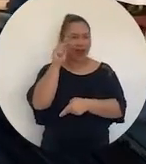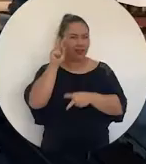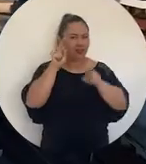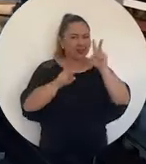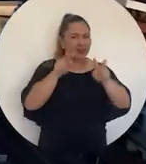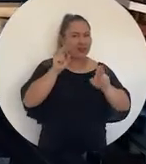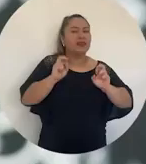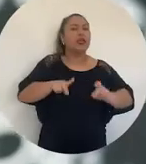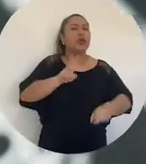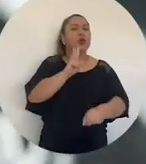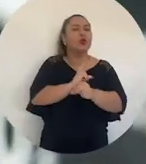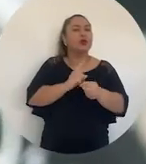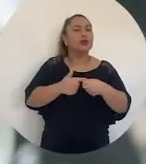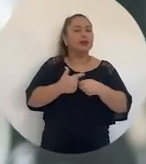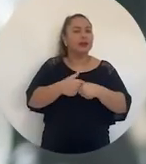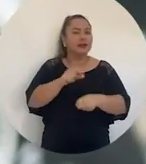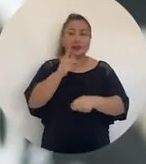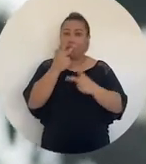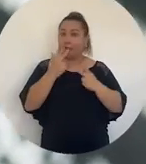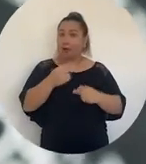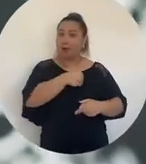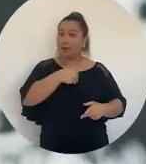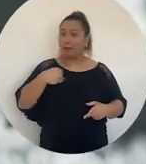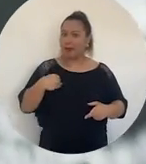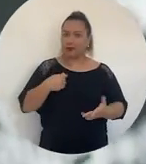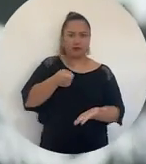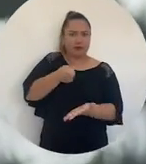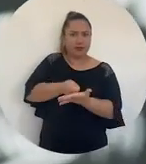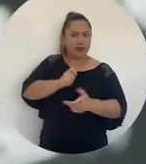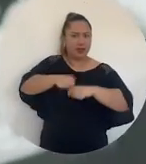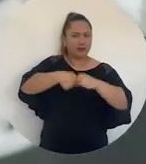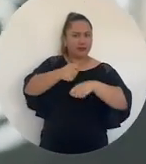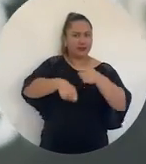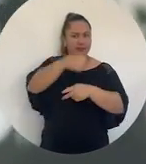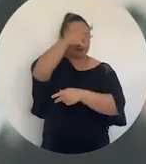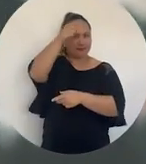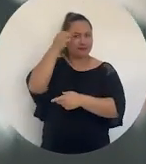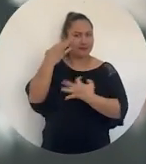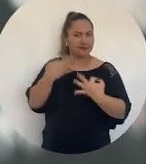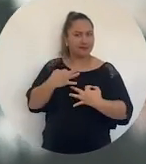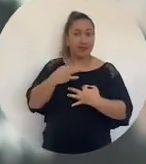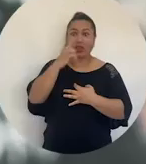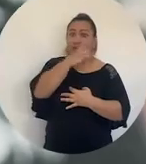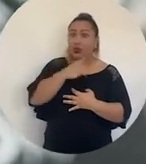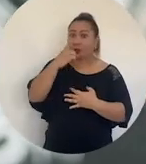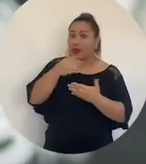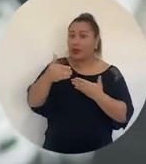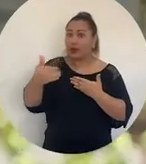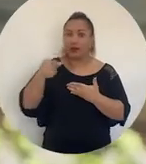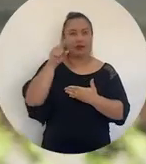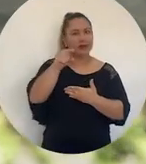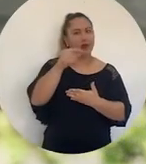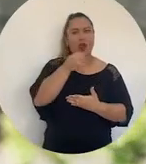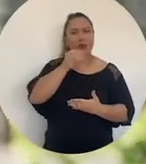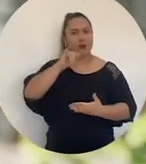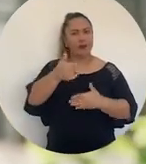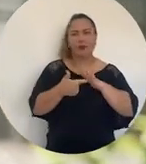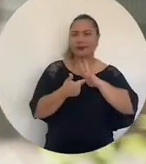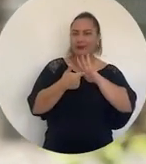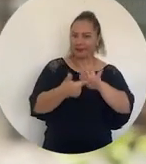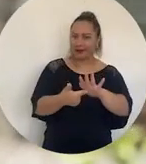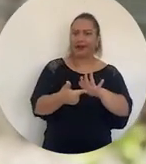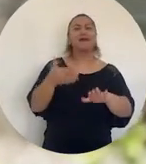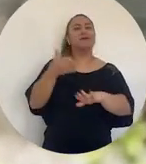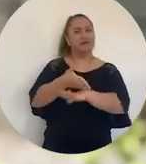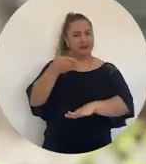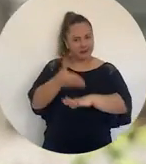Eu faço esse convite a você. Esteja atento para quem olha para a cidade com o cuidado de um médico e a firmeza de um gestor. No próximo domingo,